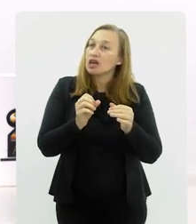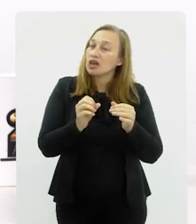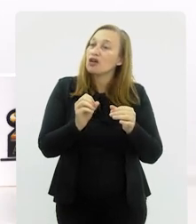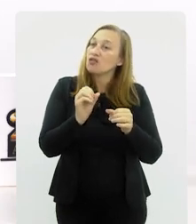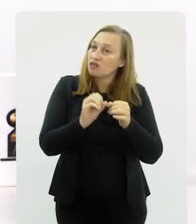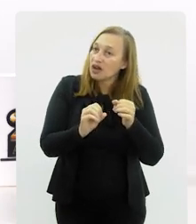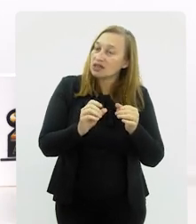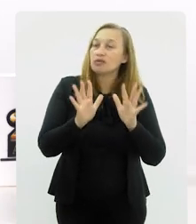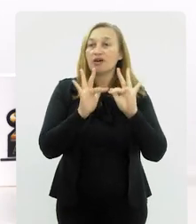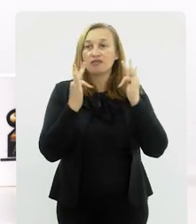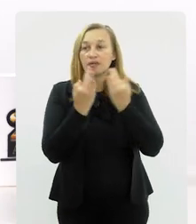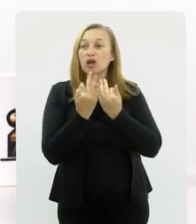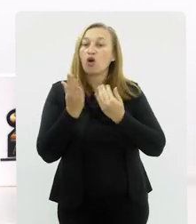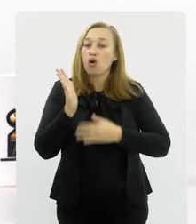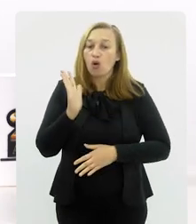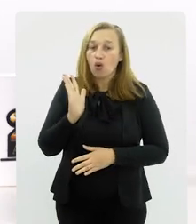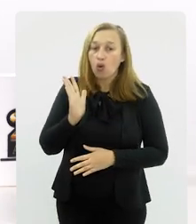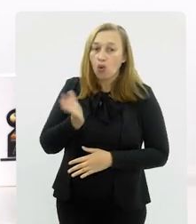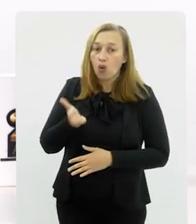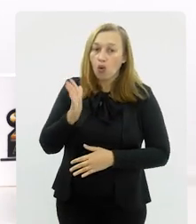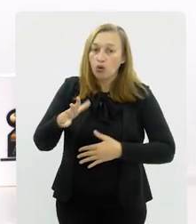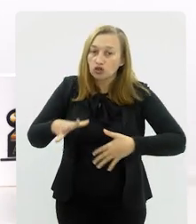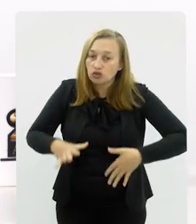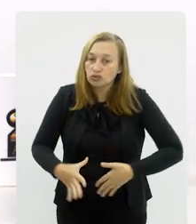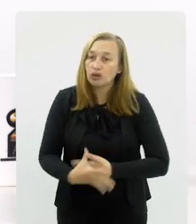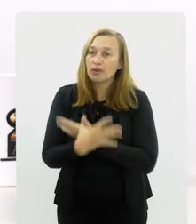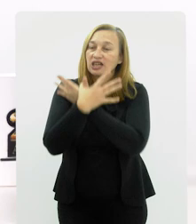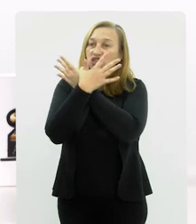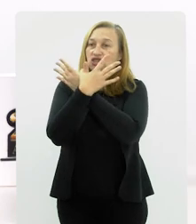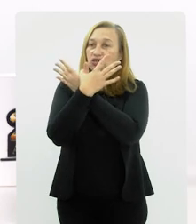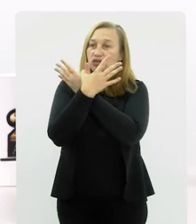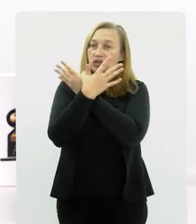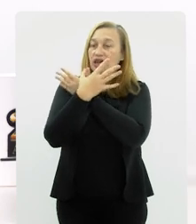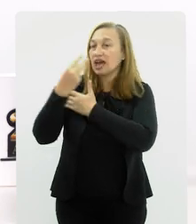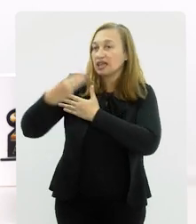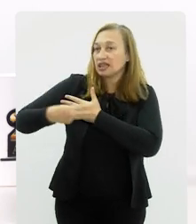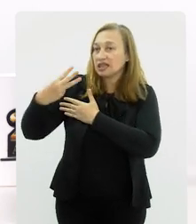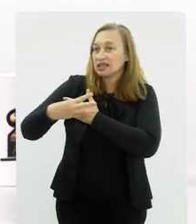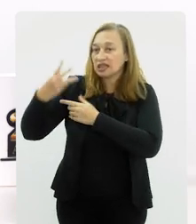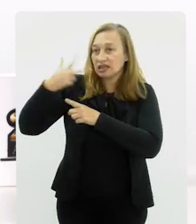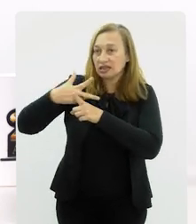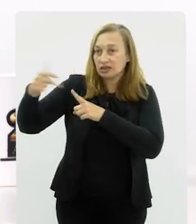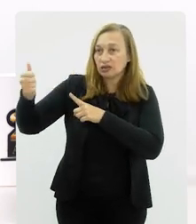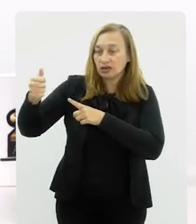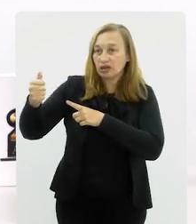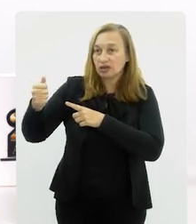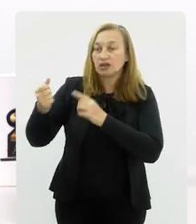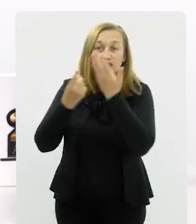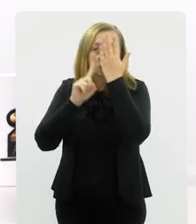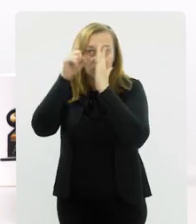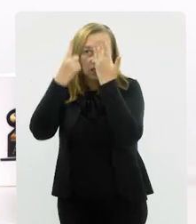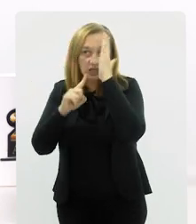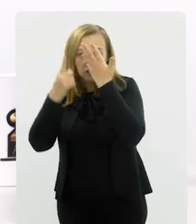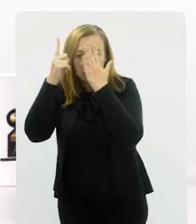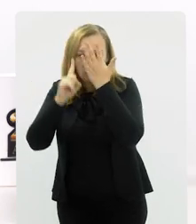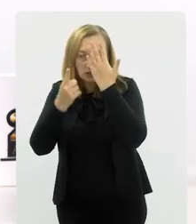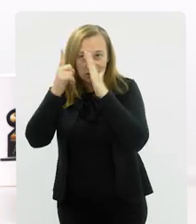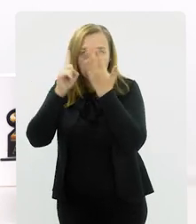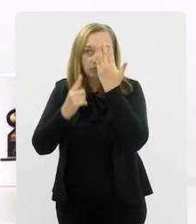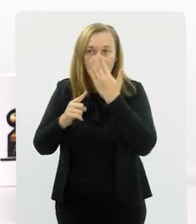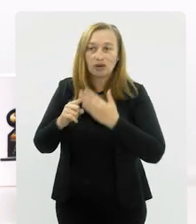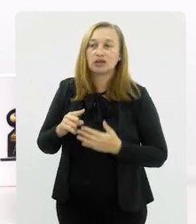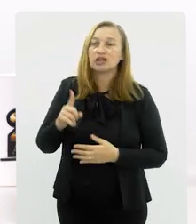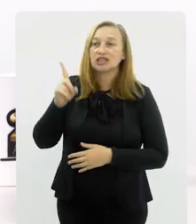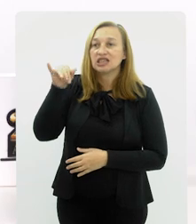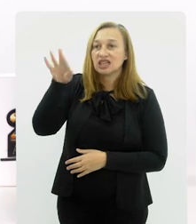que eu participo uma família. Hoje eu estou na Nenê de Vila Matilde, a terceira maior campeã do Carnaval de São Paulo, então eu tenho uma responsabilidade muito grande de